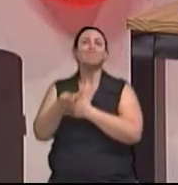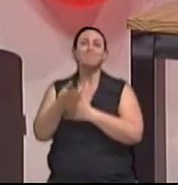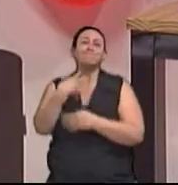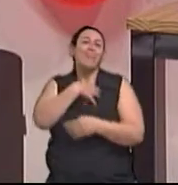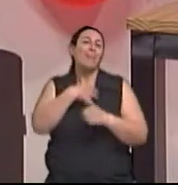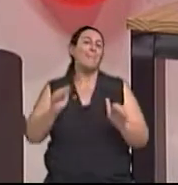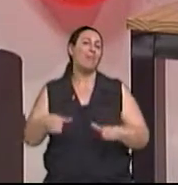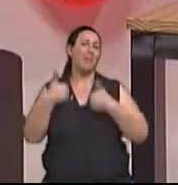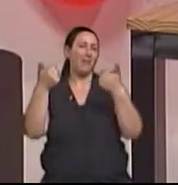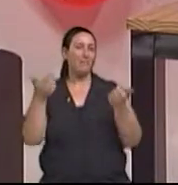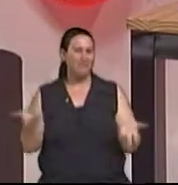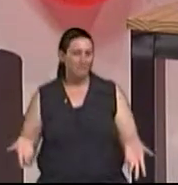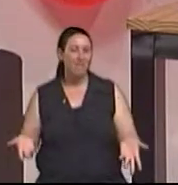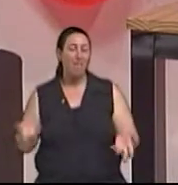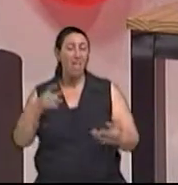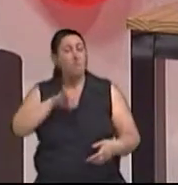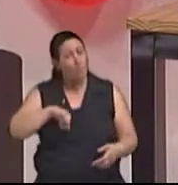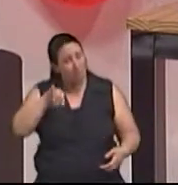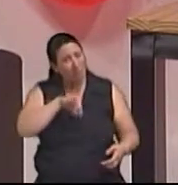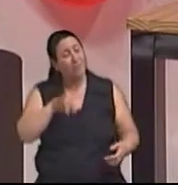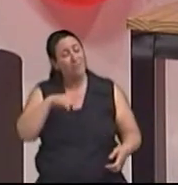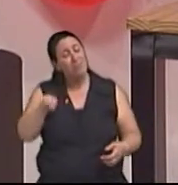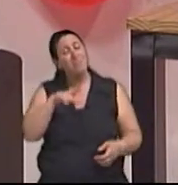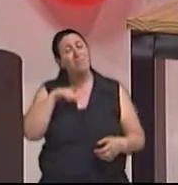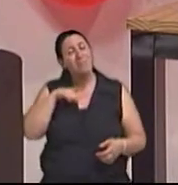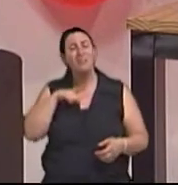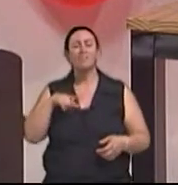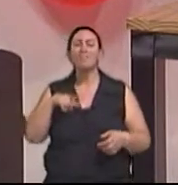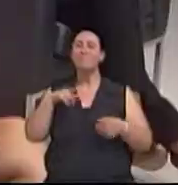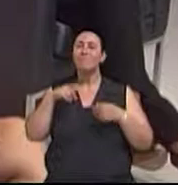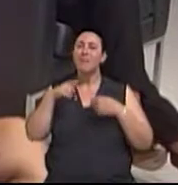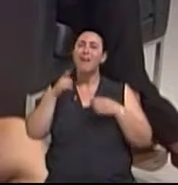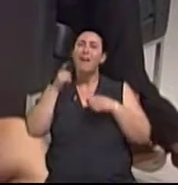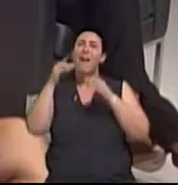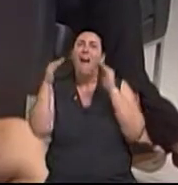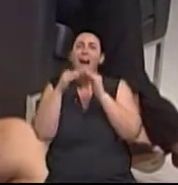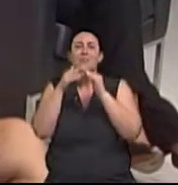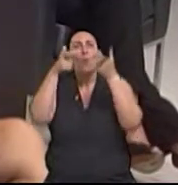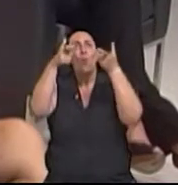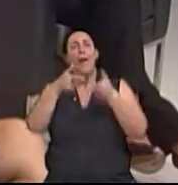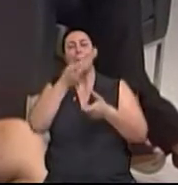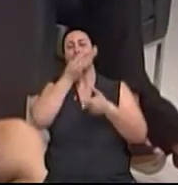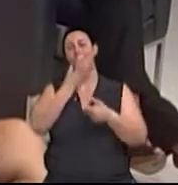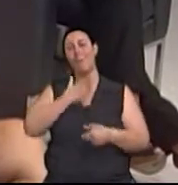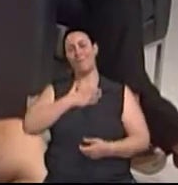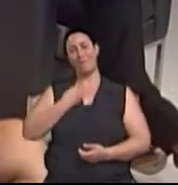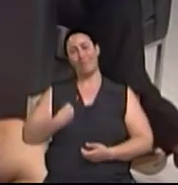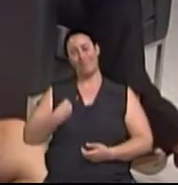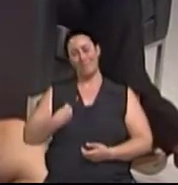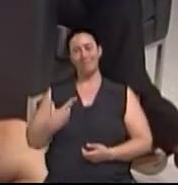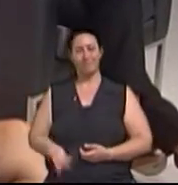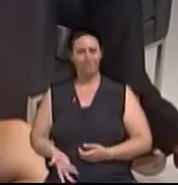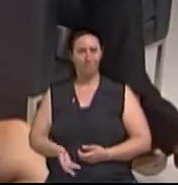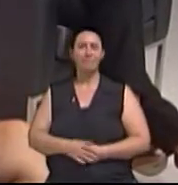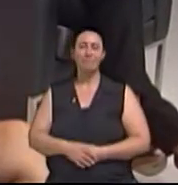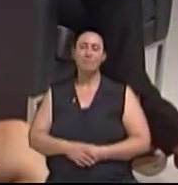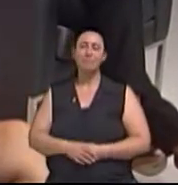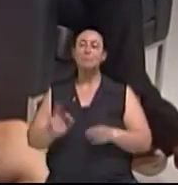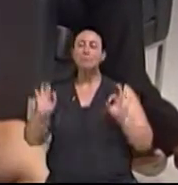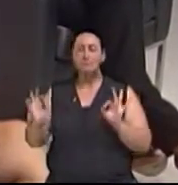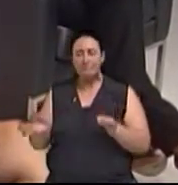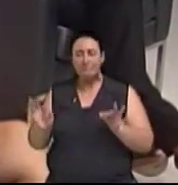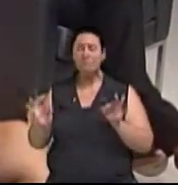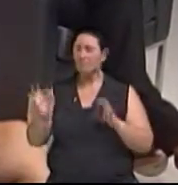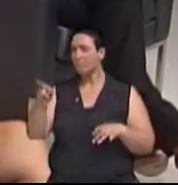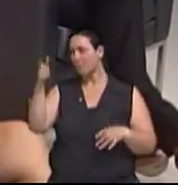Saúde um bom lugar assim para estar é essencial bom mas aí eu eu lido com pessoas também que de repente eh